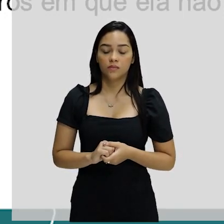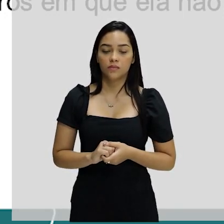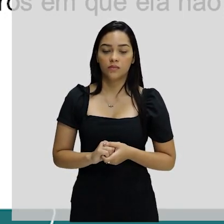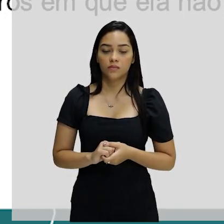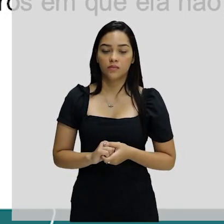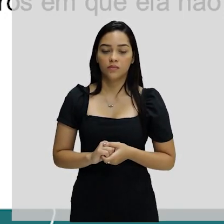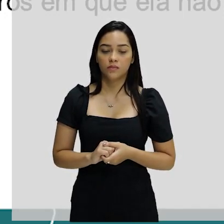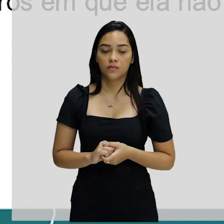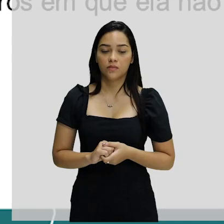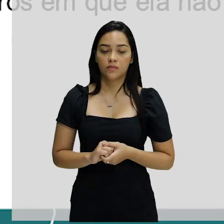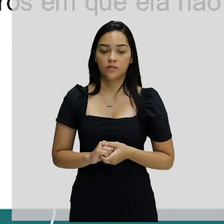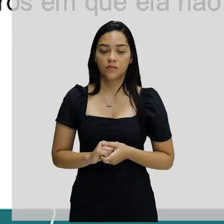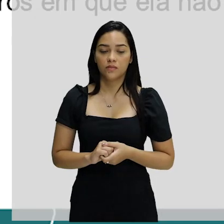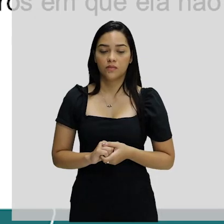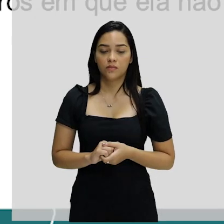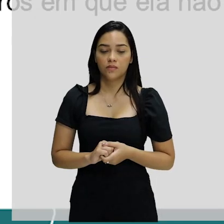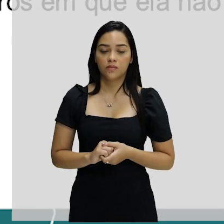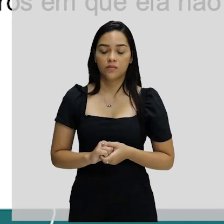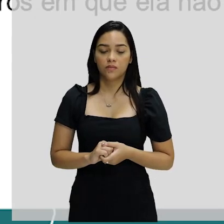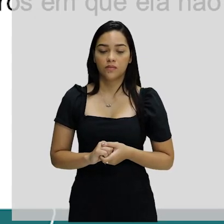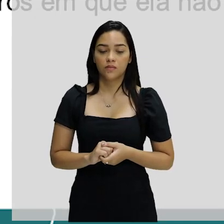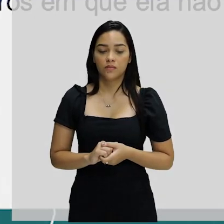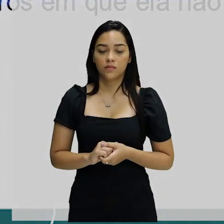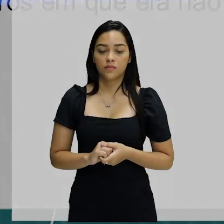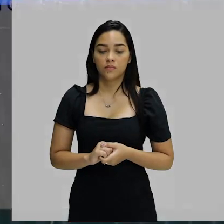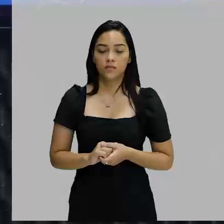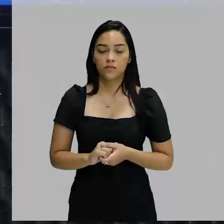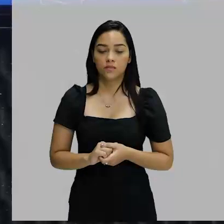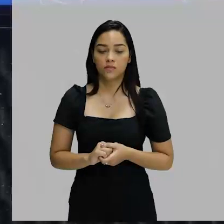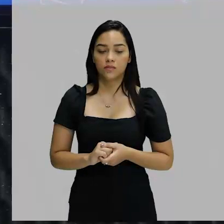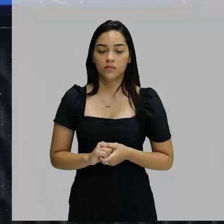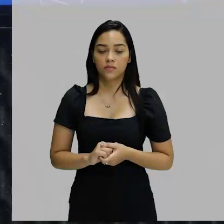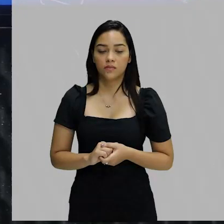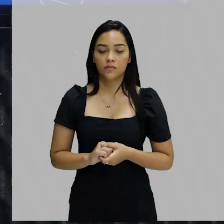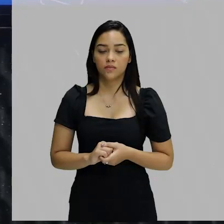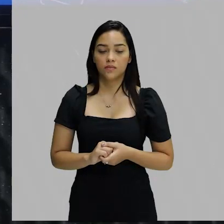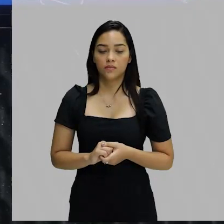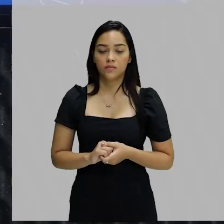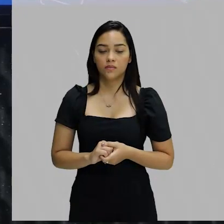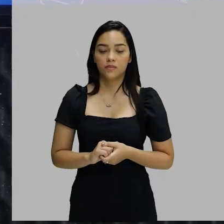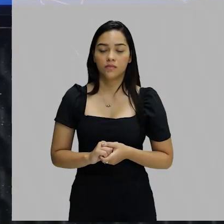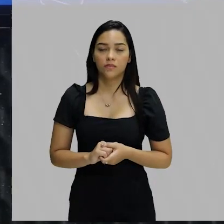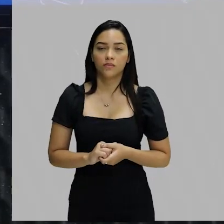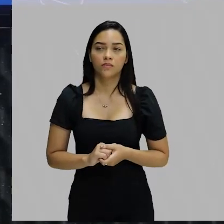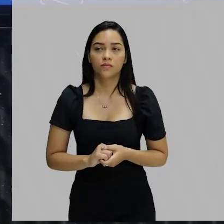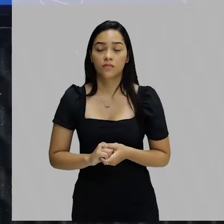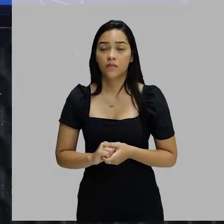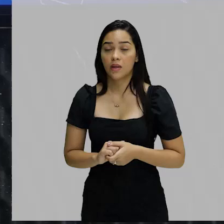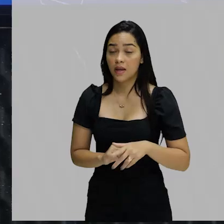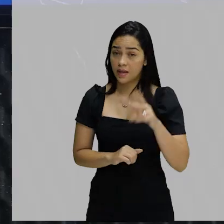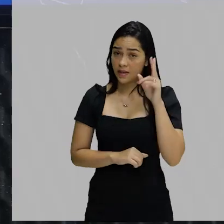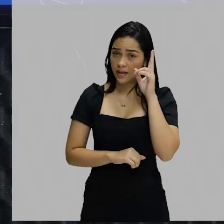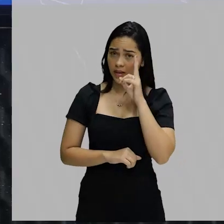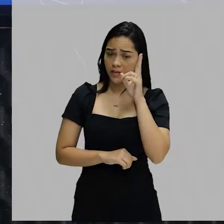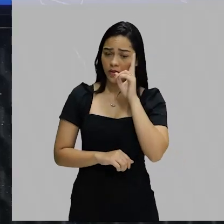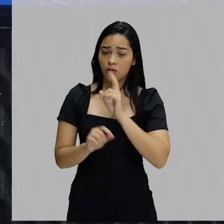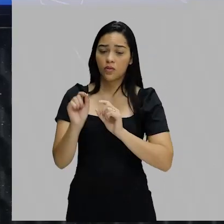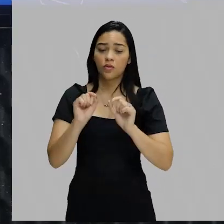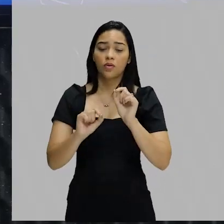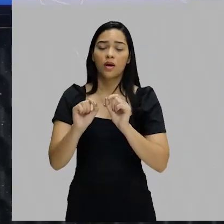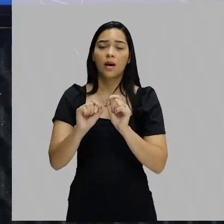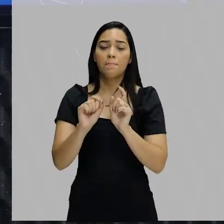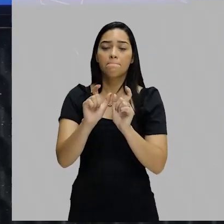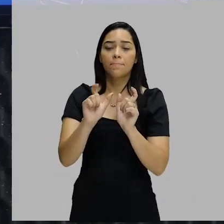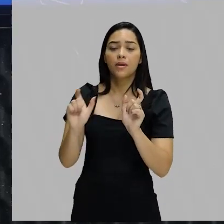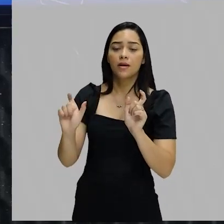ela não acontece, né? Observe o seguinte: menino, menina, criança. Só lembrando, turma, que assim como as